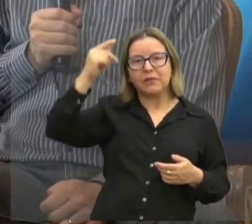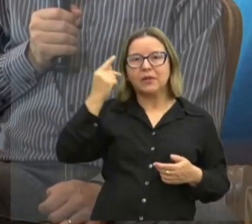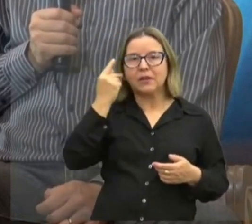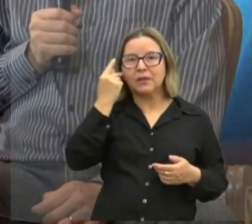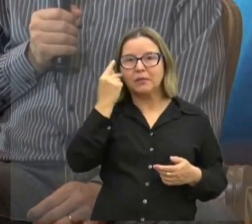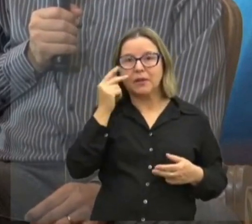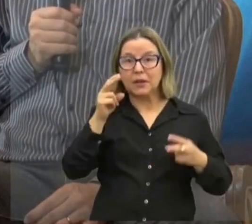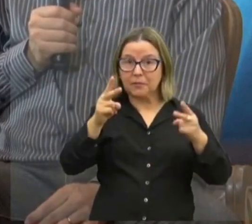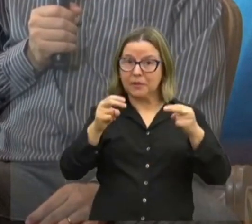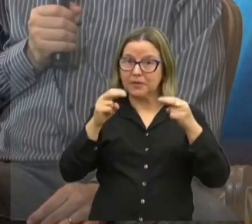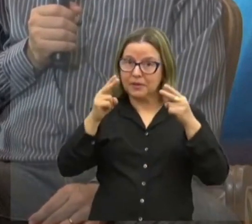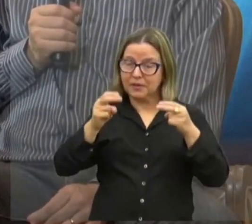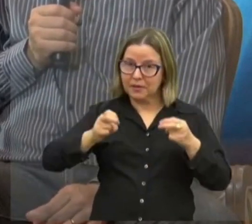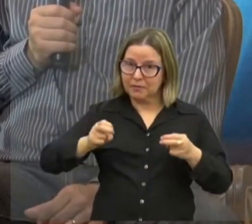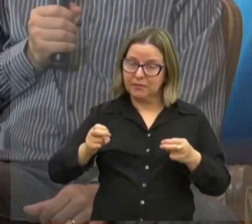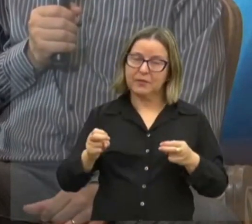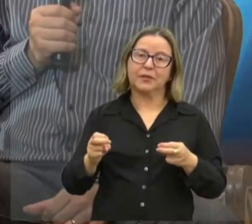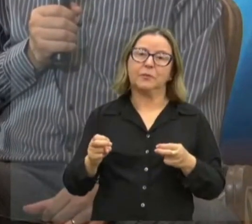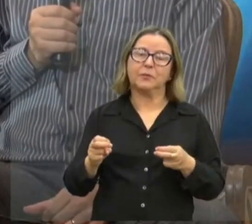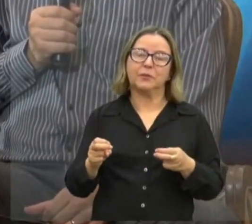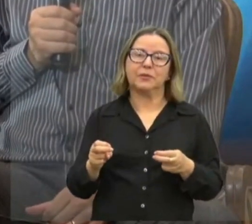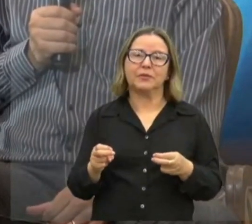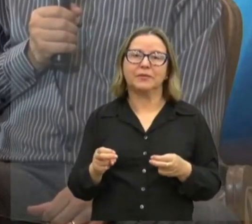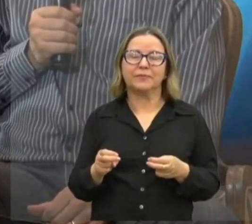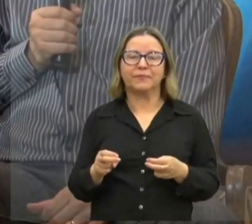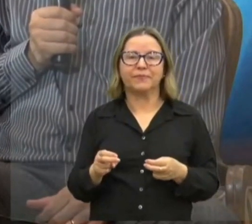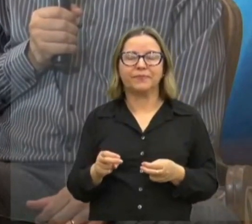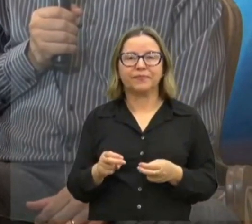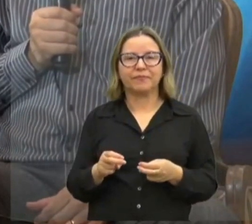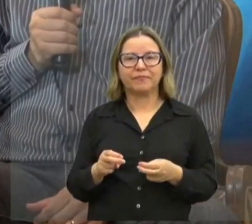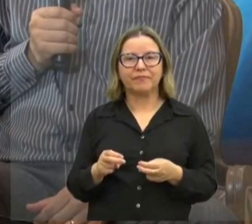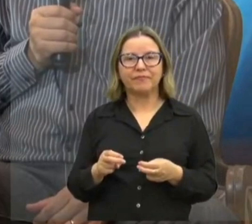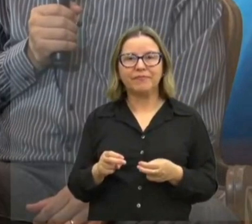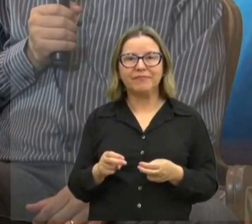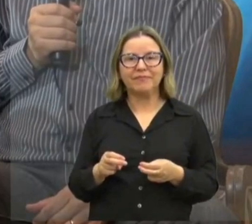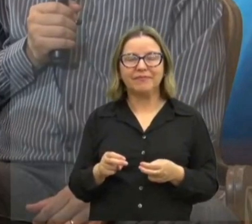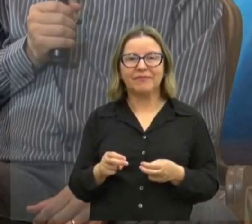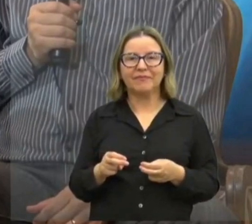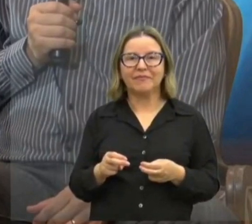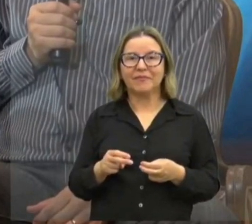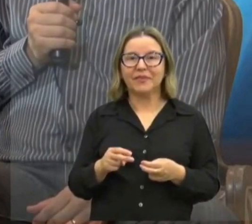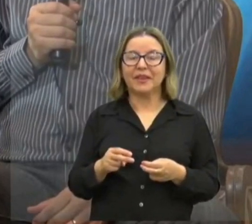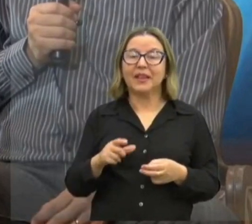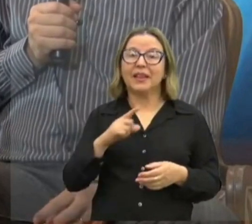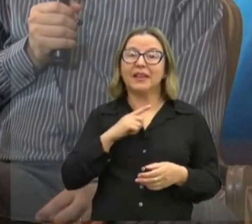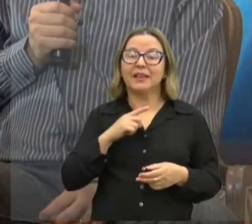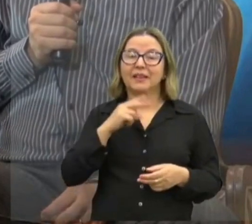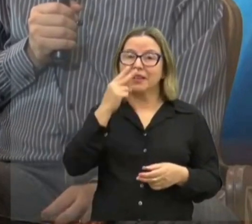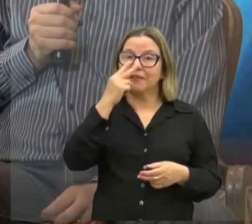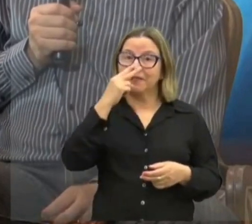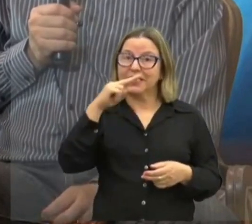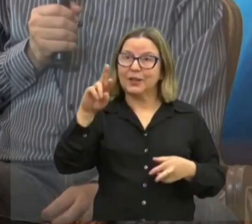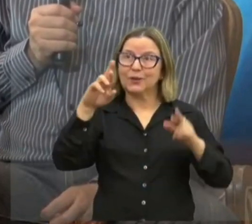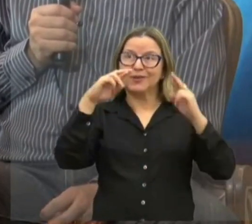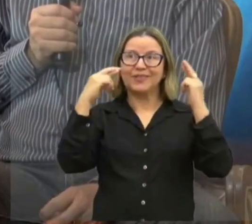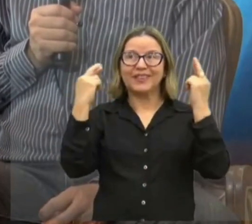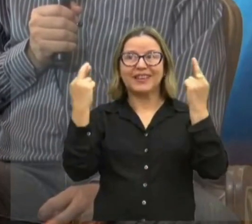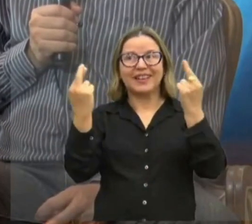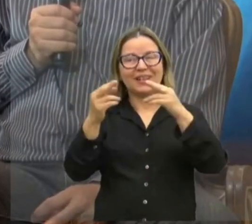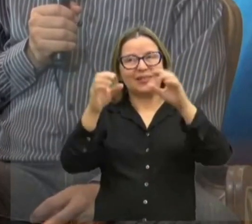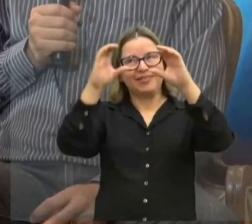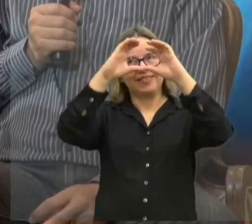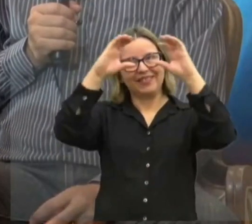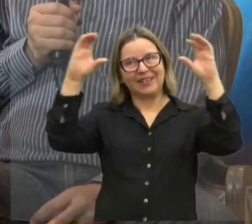além daquilo que nós estamos vendo, que é a visão do reino. É verdade. Porque nós não fazemos parte